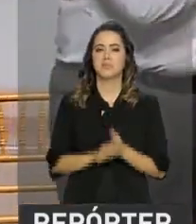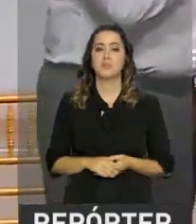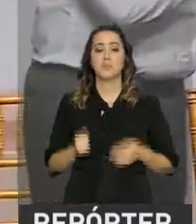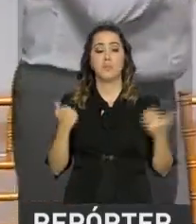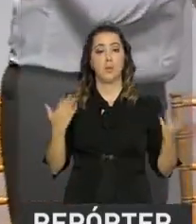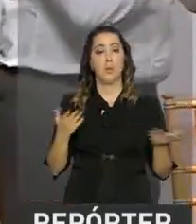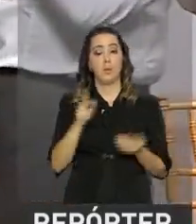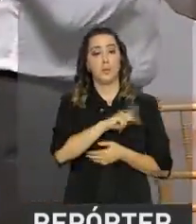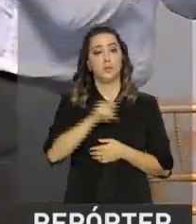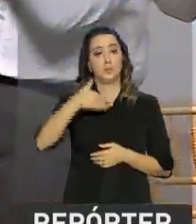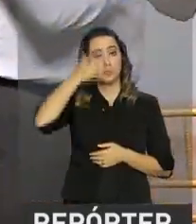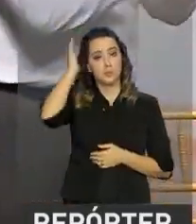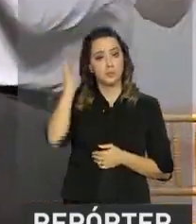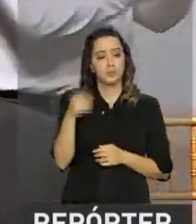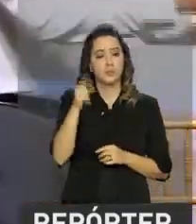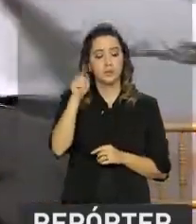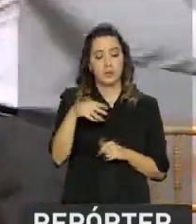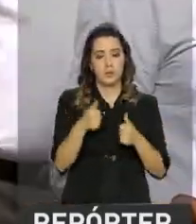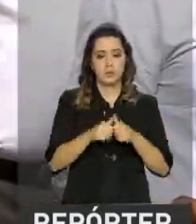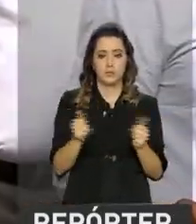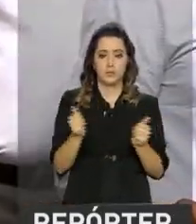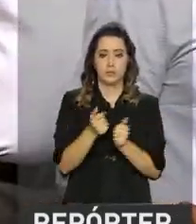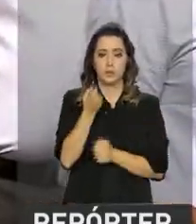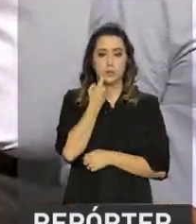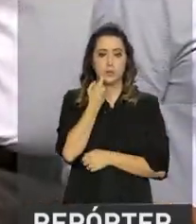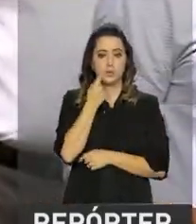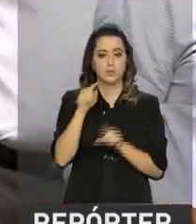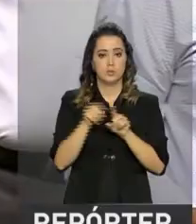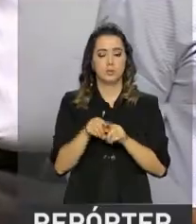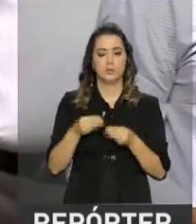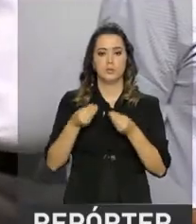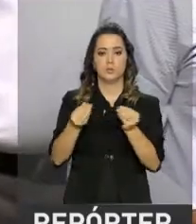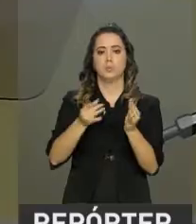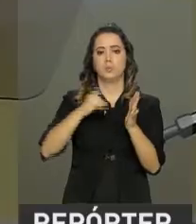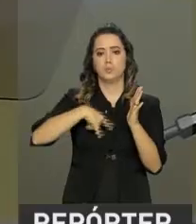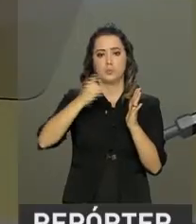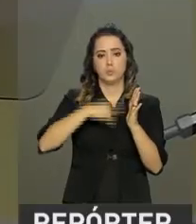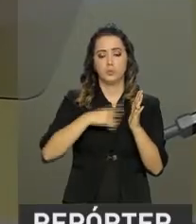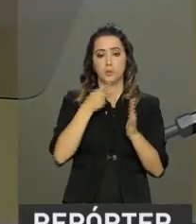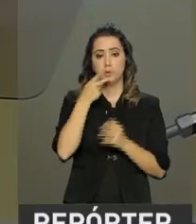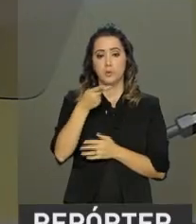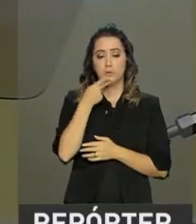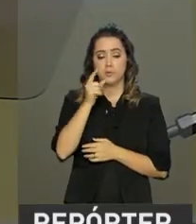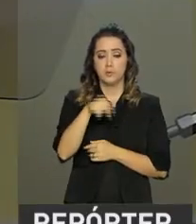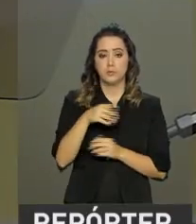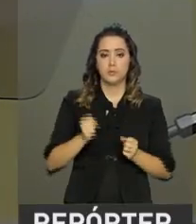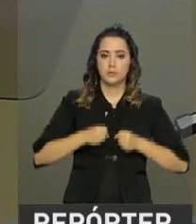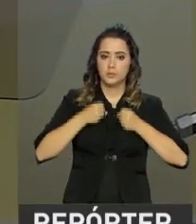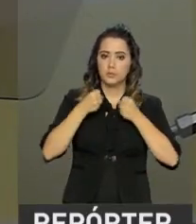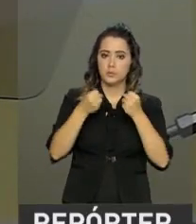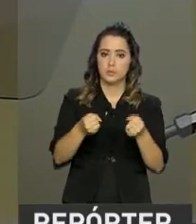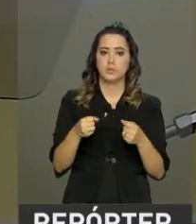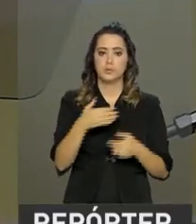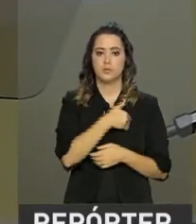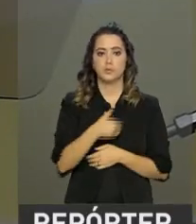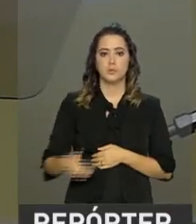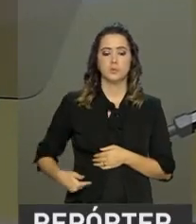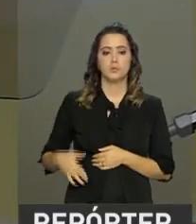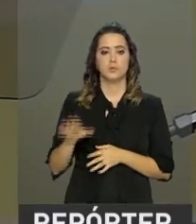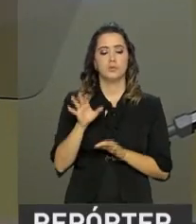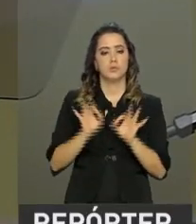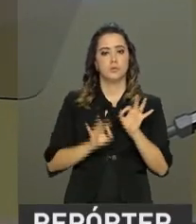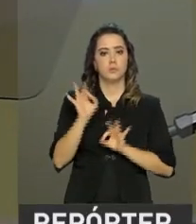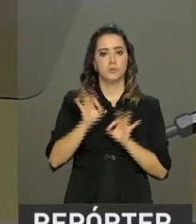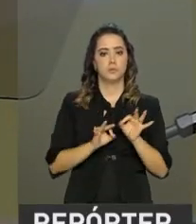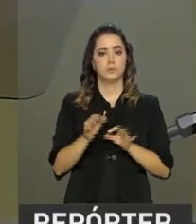presidente michel temer esteve nesta sexta-feira na cidade para entrega dos títulos e falou sobre os esforços do governo na regularização